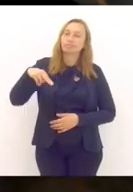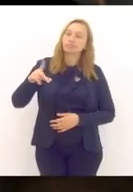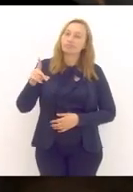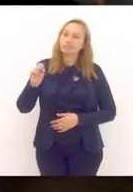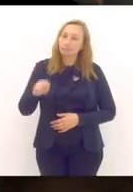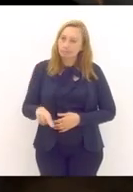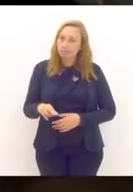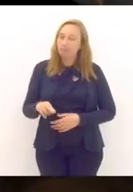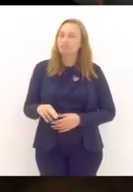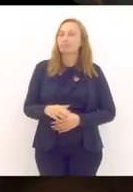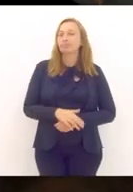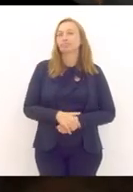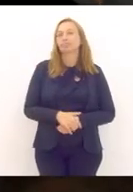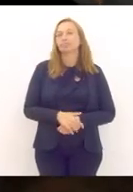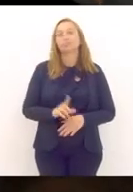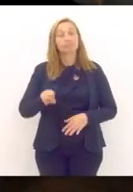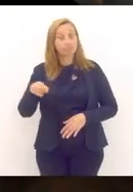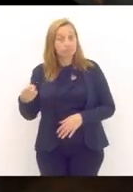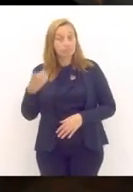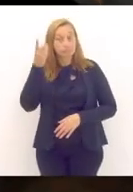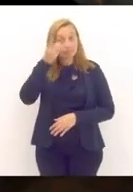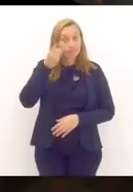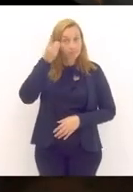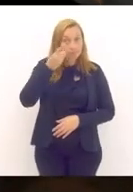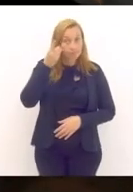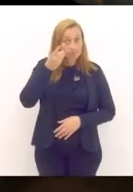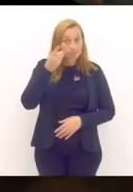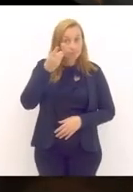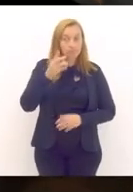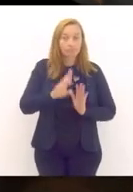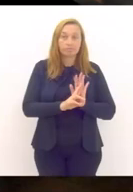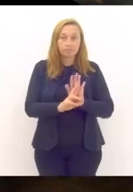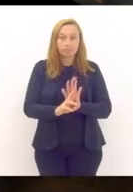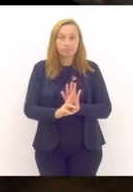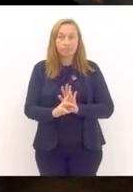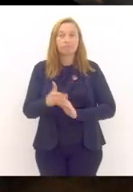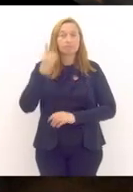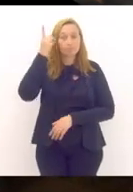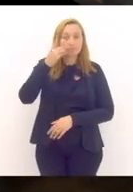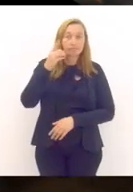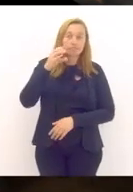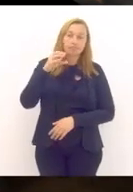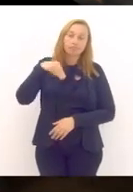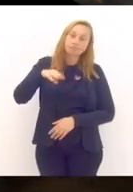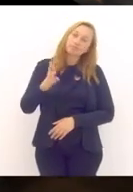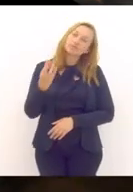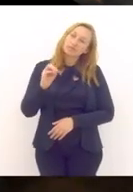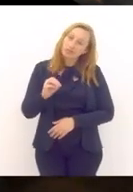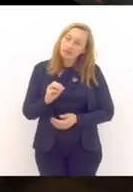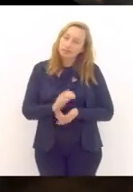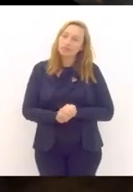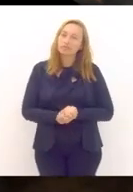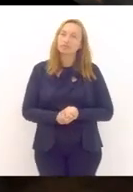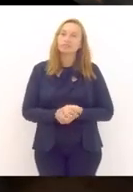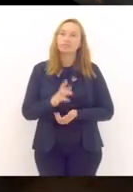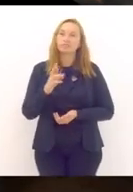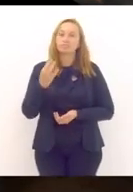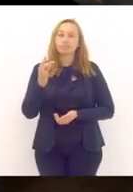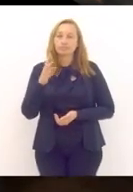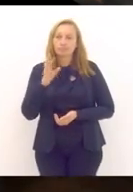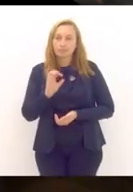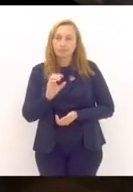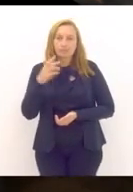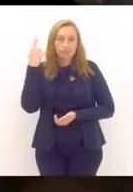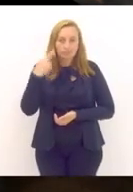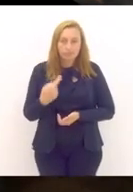Rocha. Cumprimentar os deputados na pessoa de deputado Carlos Macedo, né, a deputada Renata Souza,